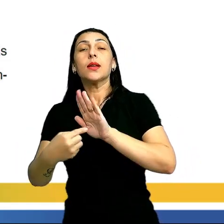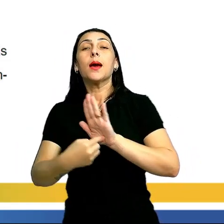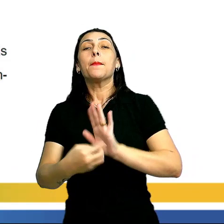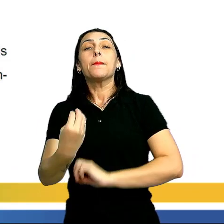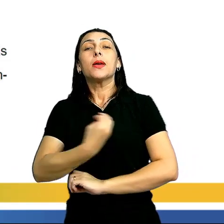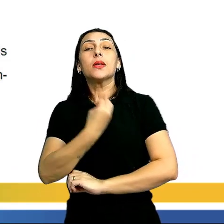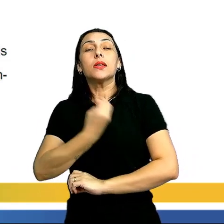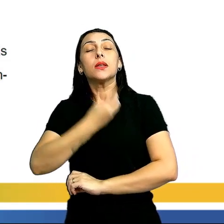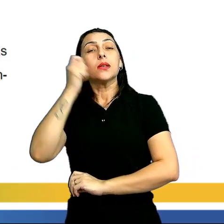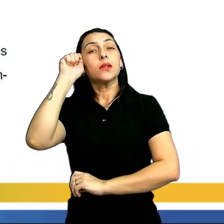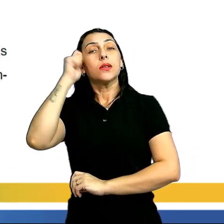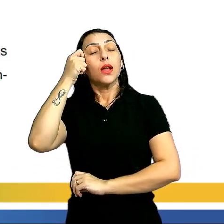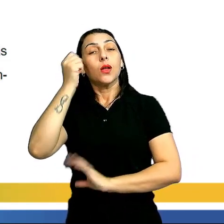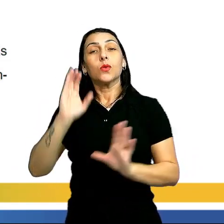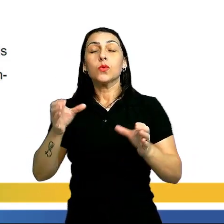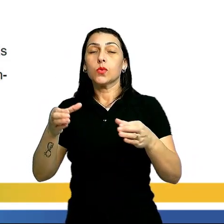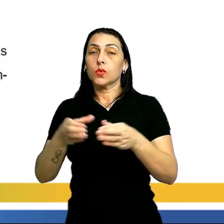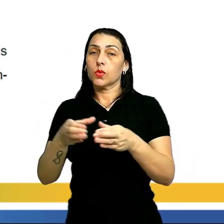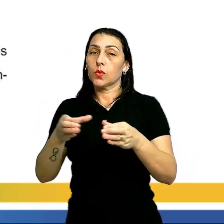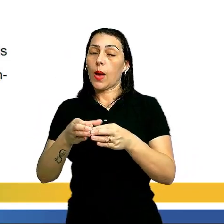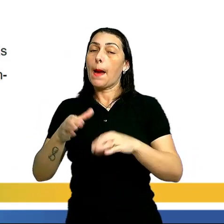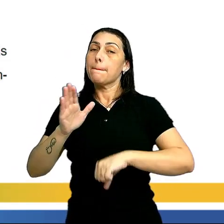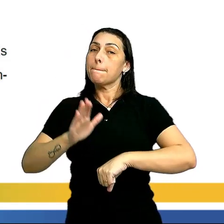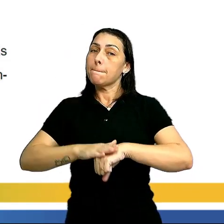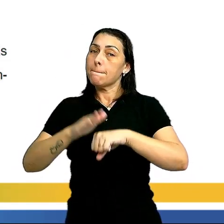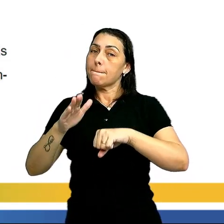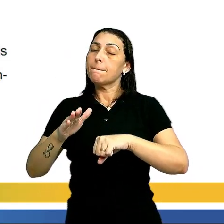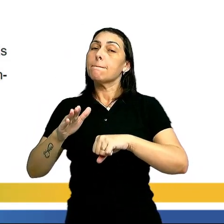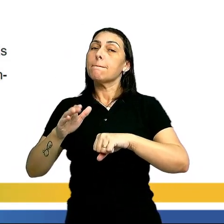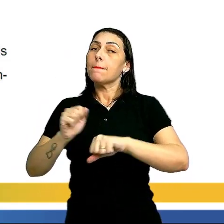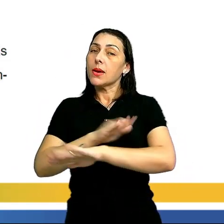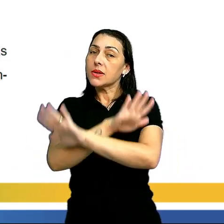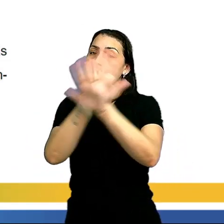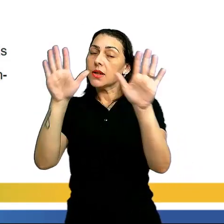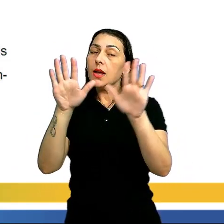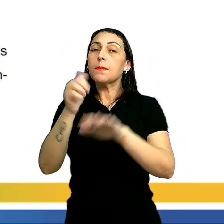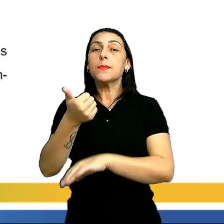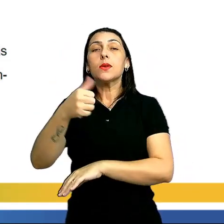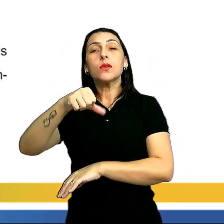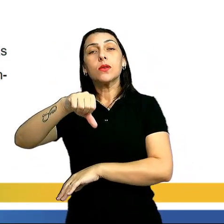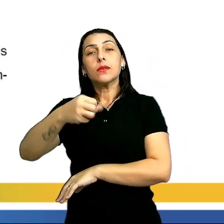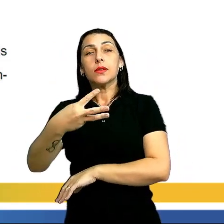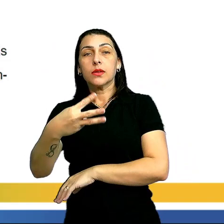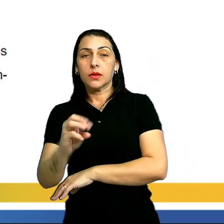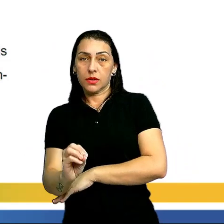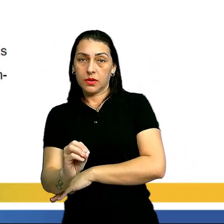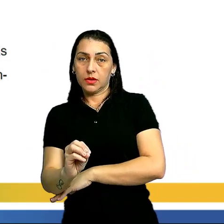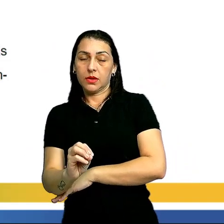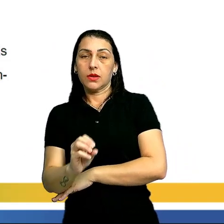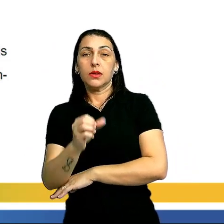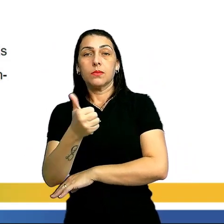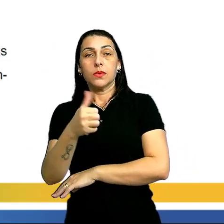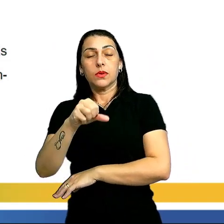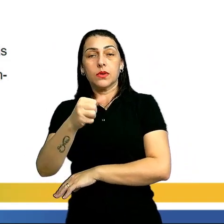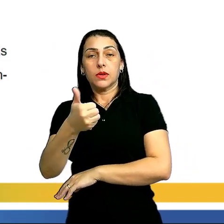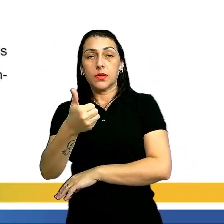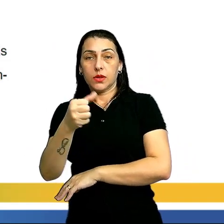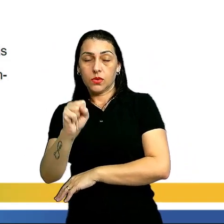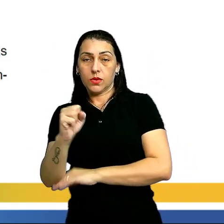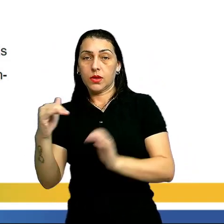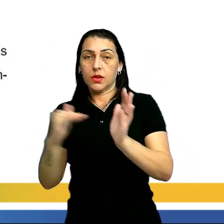presença de negros nos clubes ficou mais comum. Observe que 1930. Então, de 1918